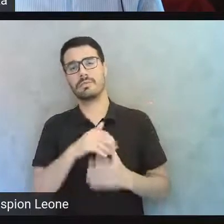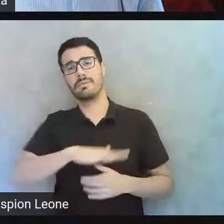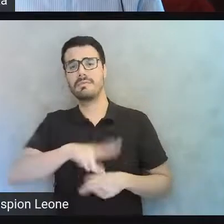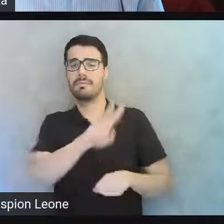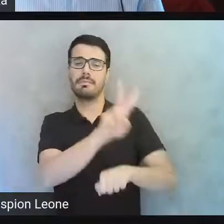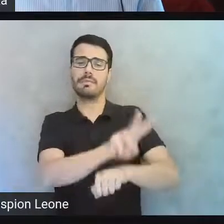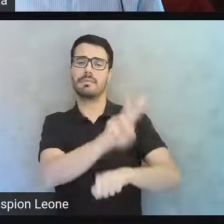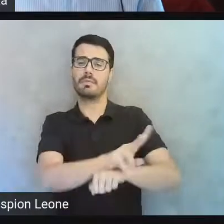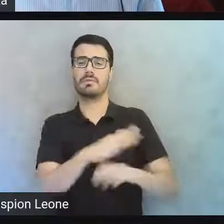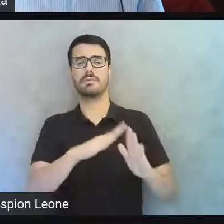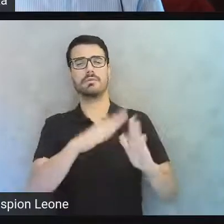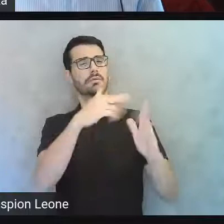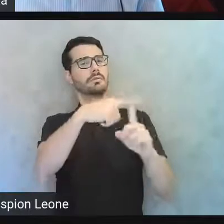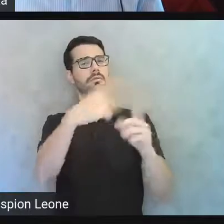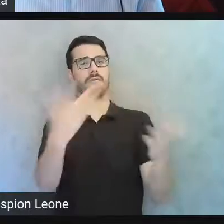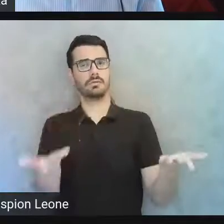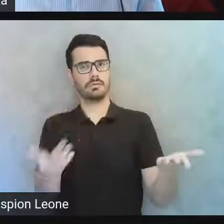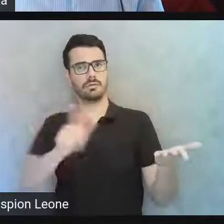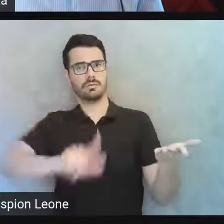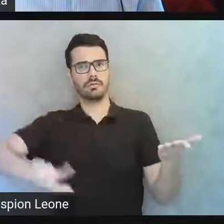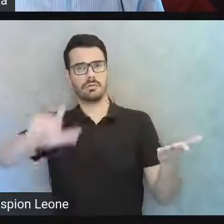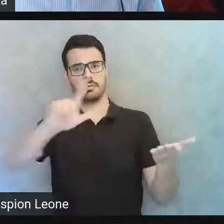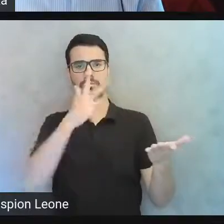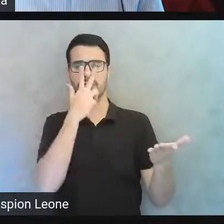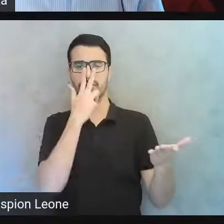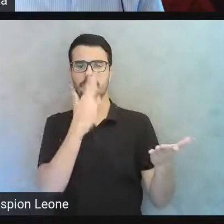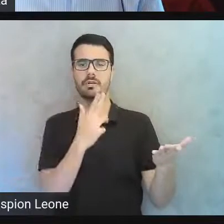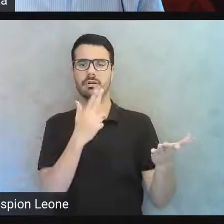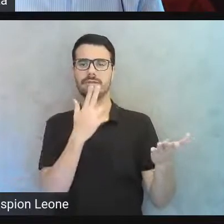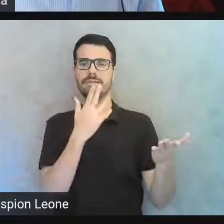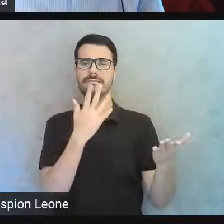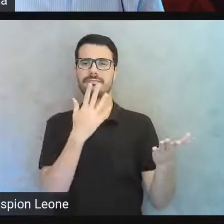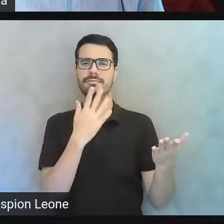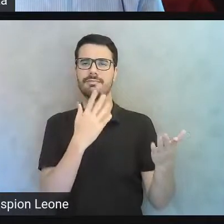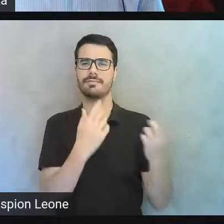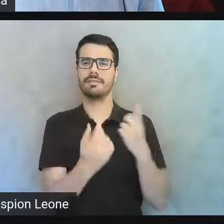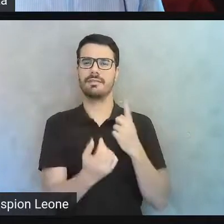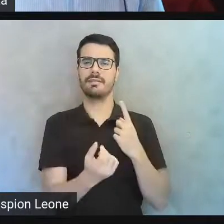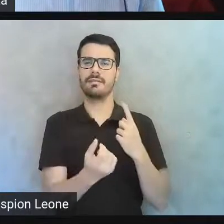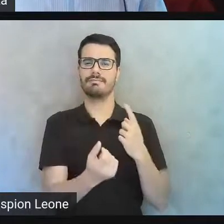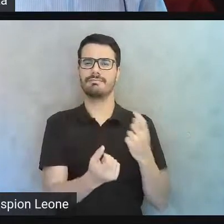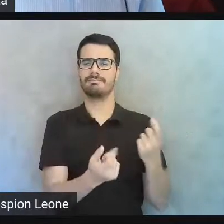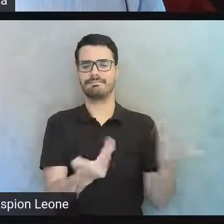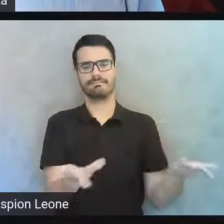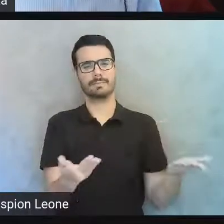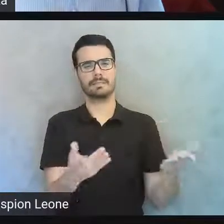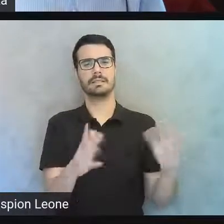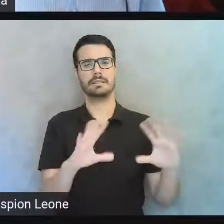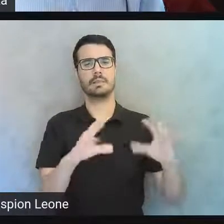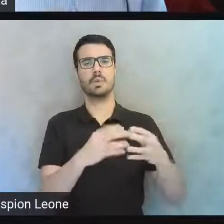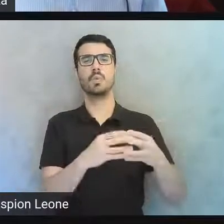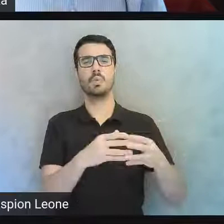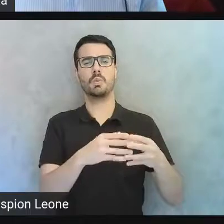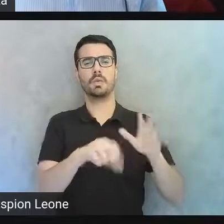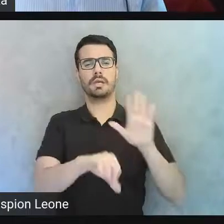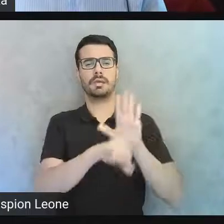próprias igrejas, né, dessa colonização e desse assédio pelo poder econômico do crime organizado.